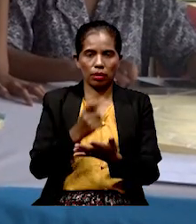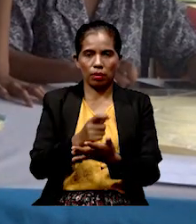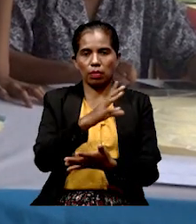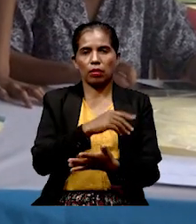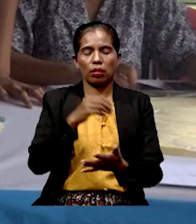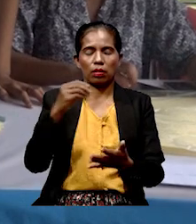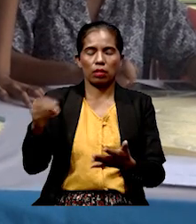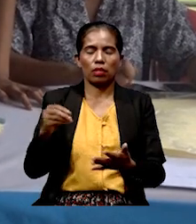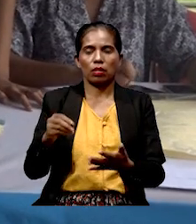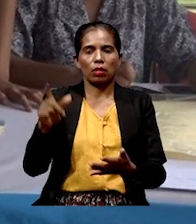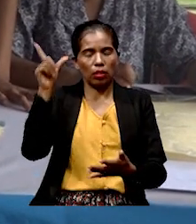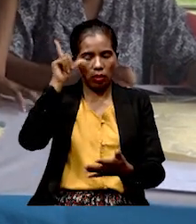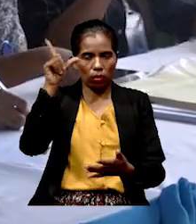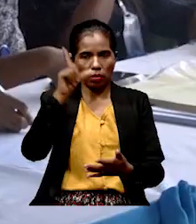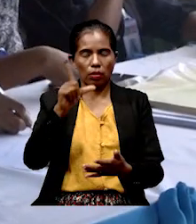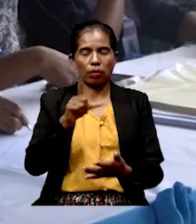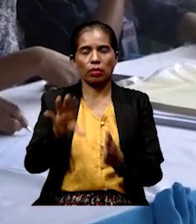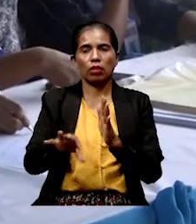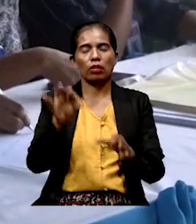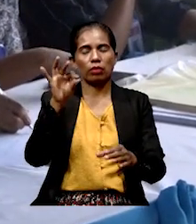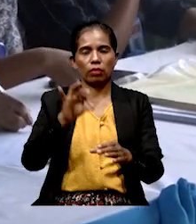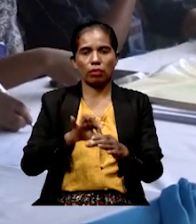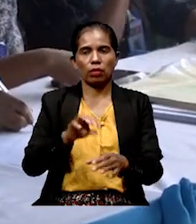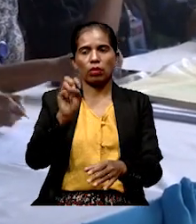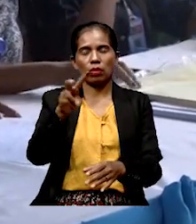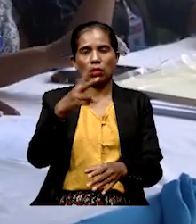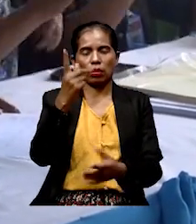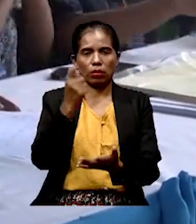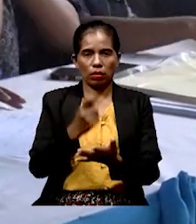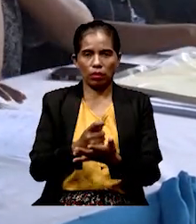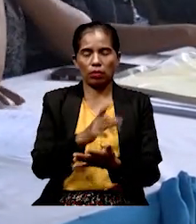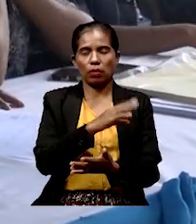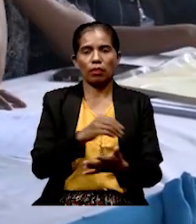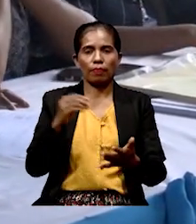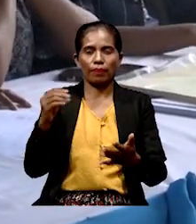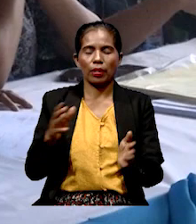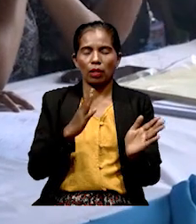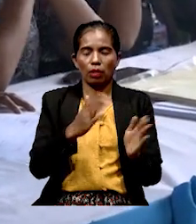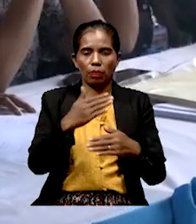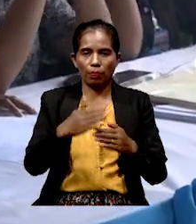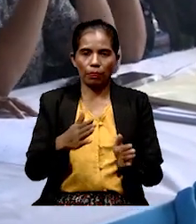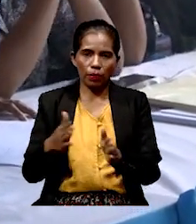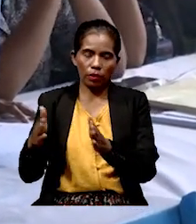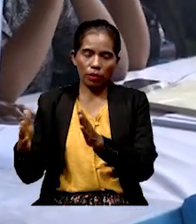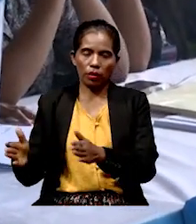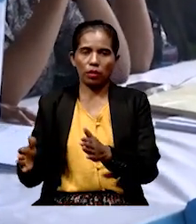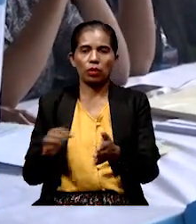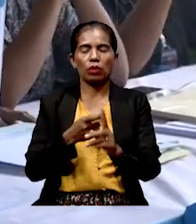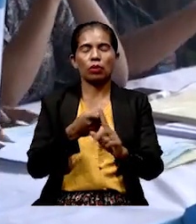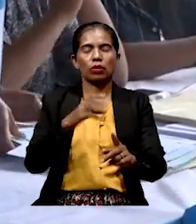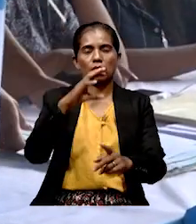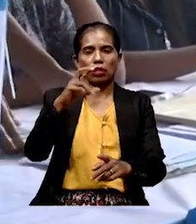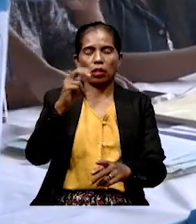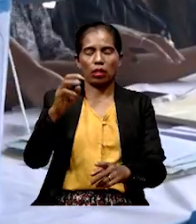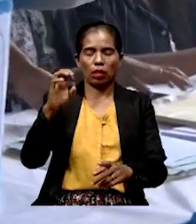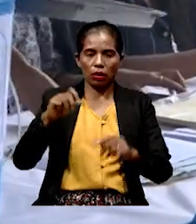rua Francisco Guterres Lolo hetan votos ring atu sura racing enquanto ia processo apuramento nacional husi comissão nacional